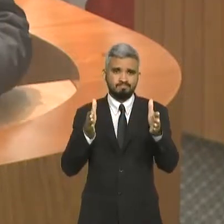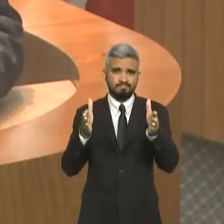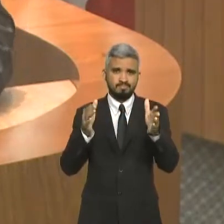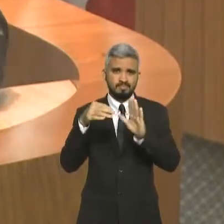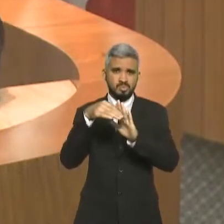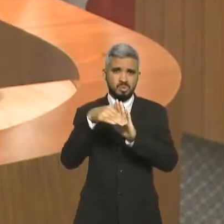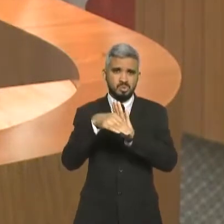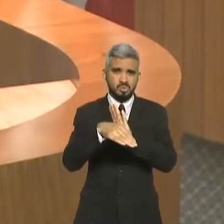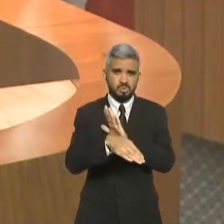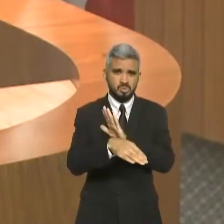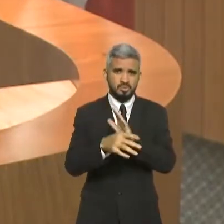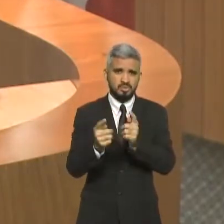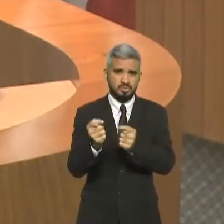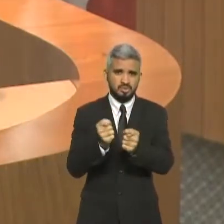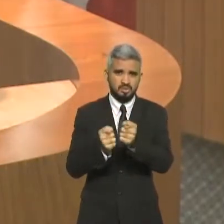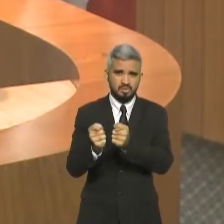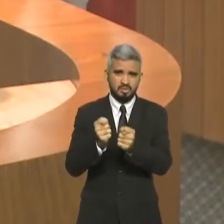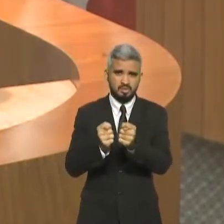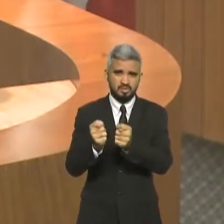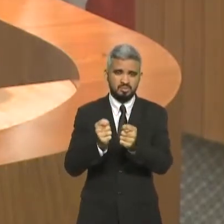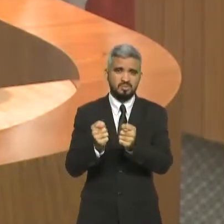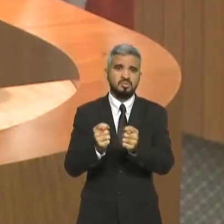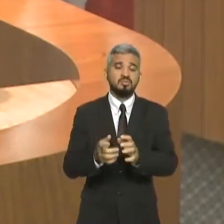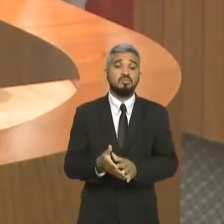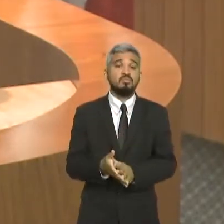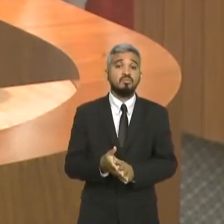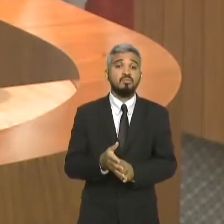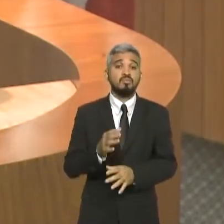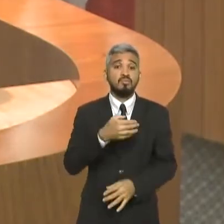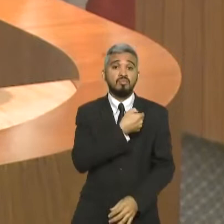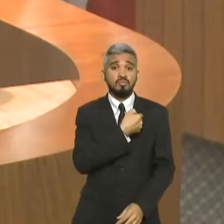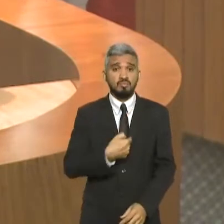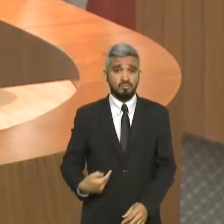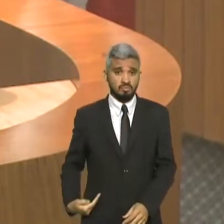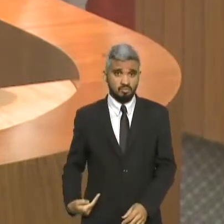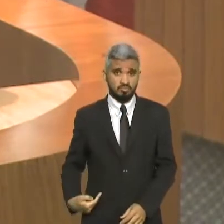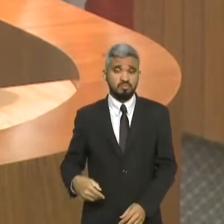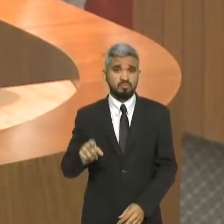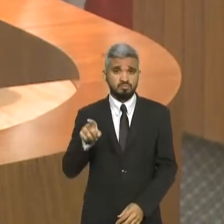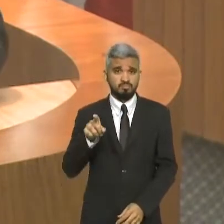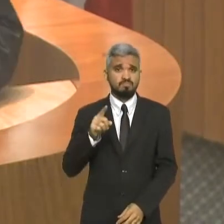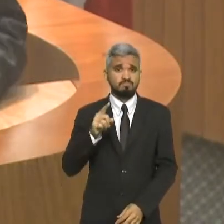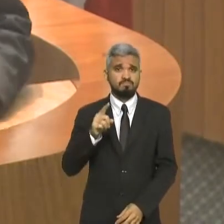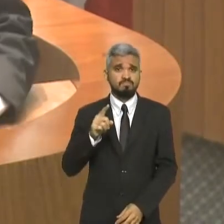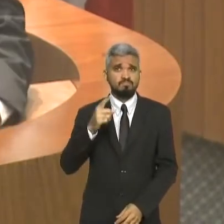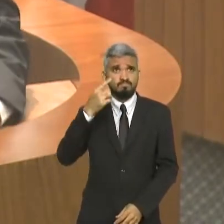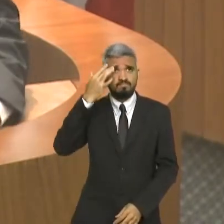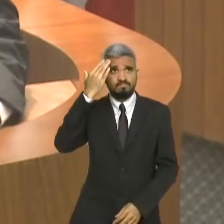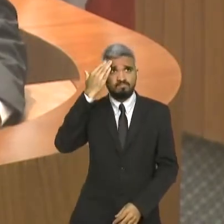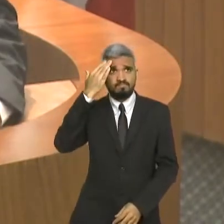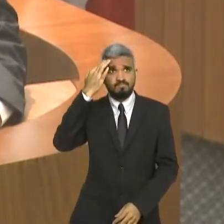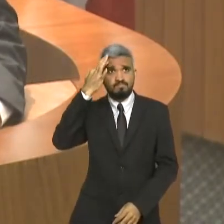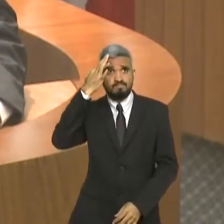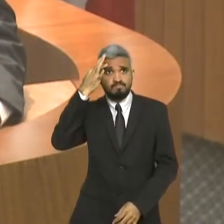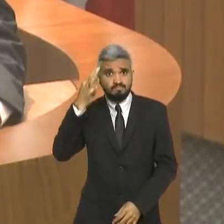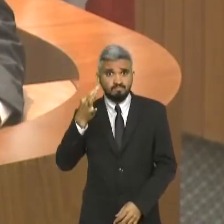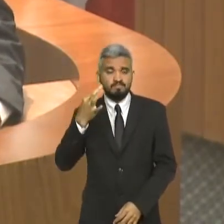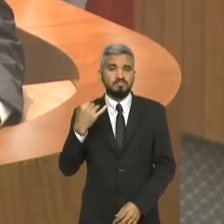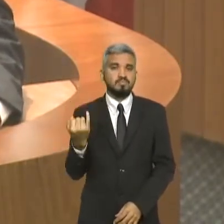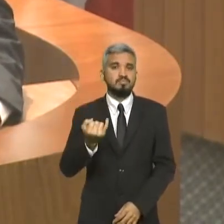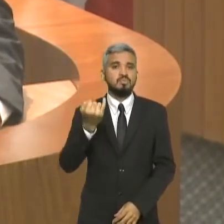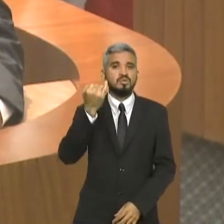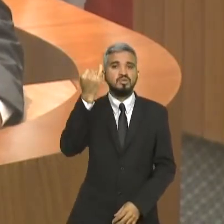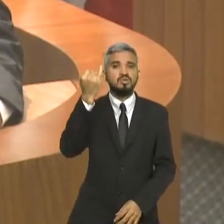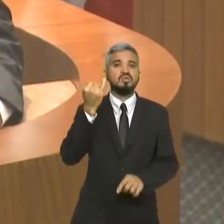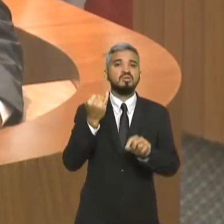com forte repercussão no estado do Maranhão, o governador toma uma medida importante para garantir um direito